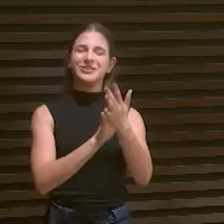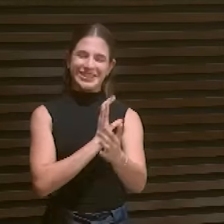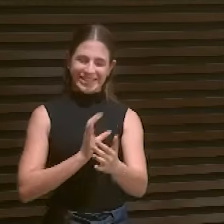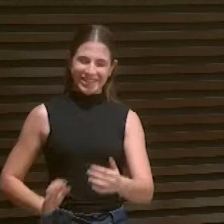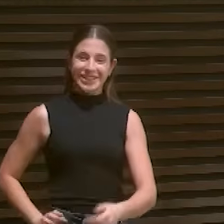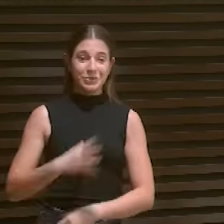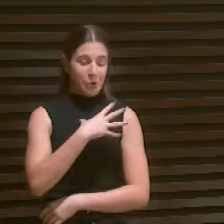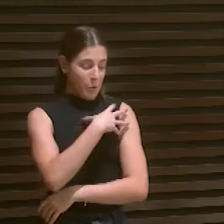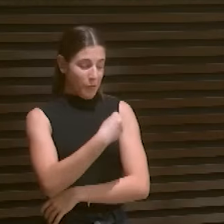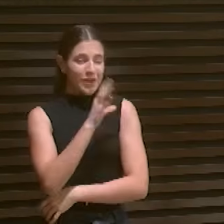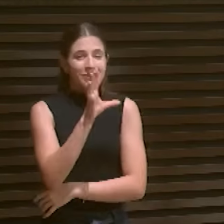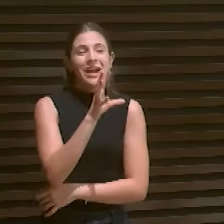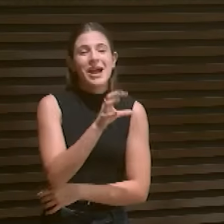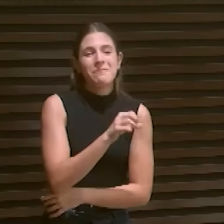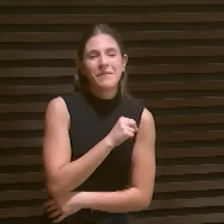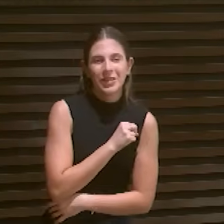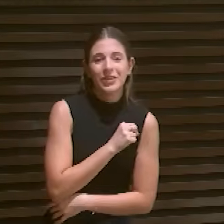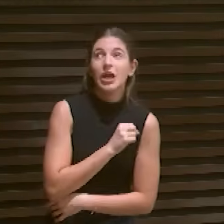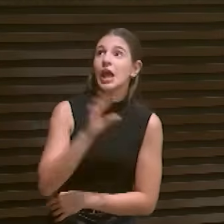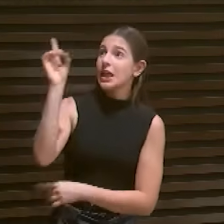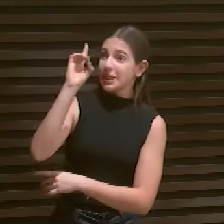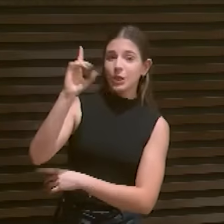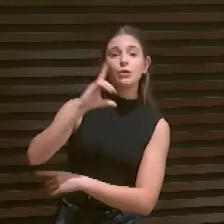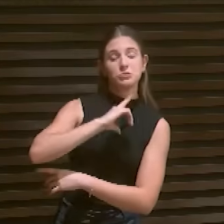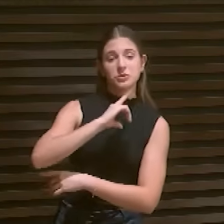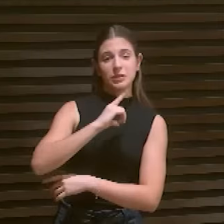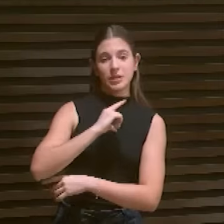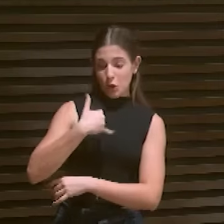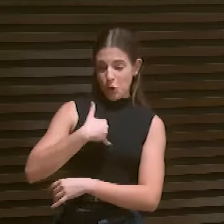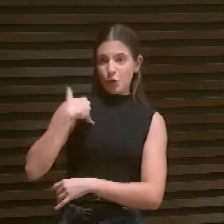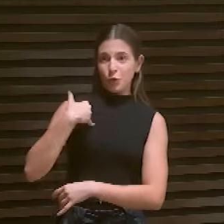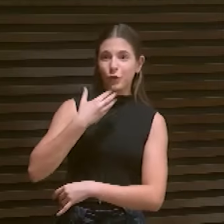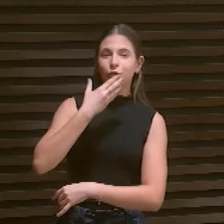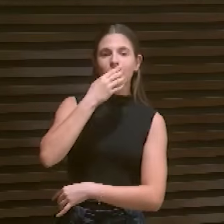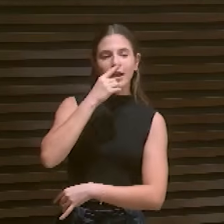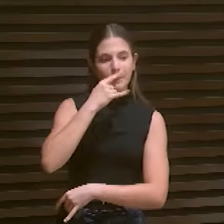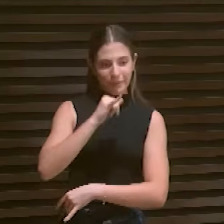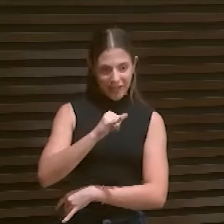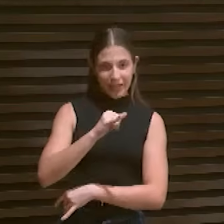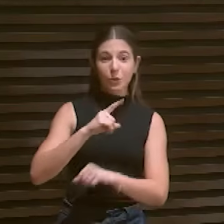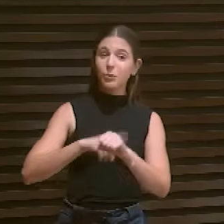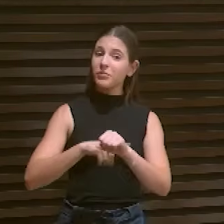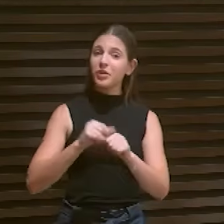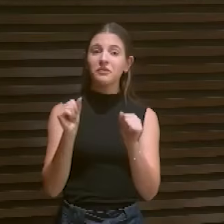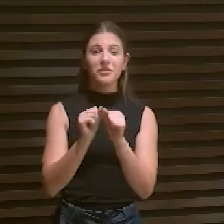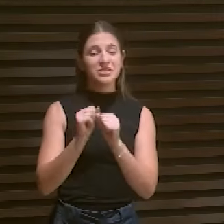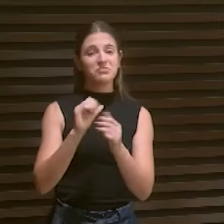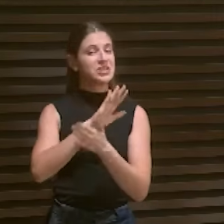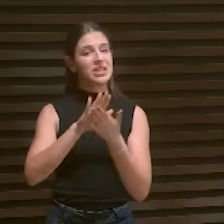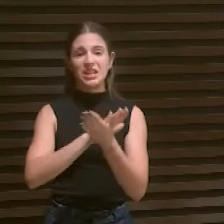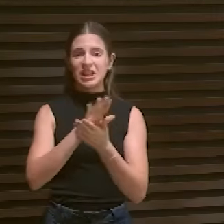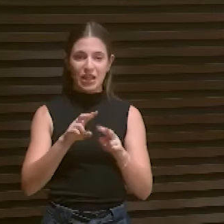tem orgulho paternal quando não fazemos nada por vaidade. Onde que